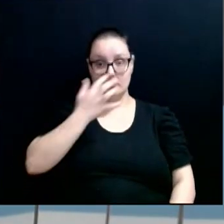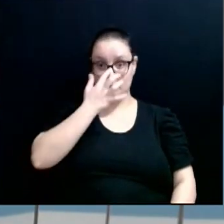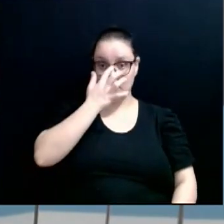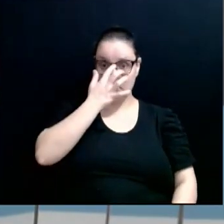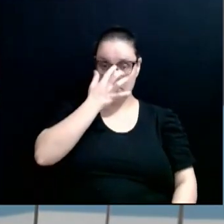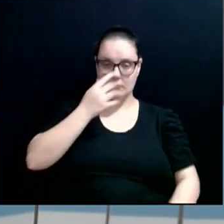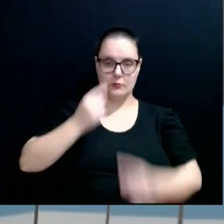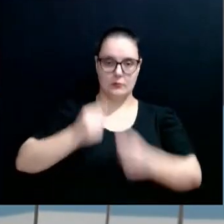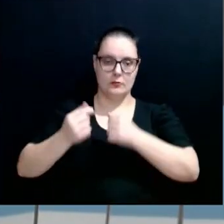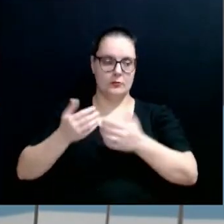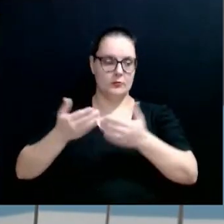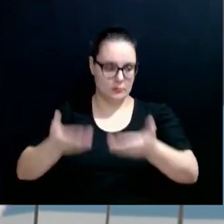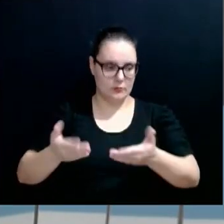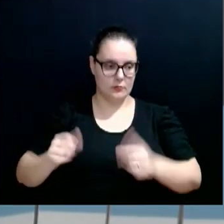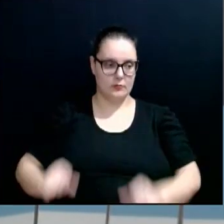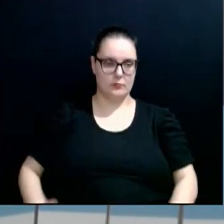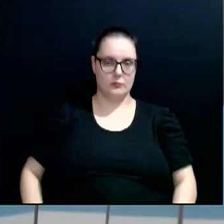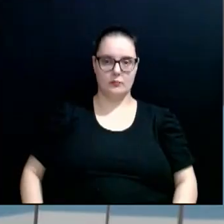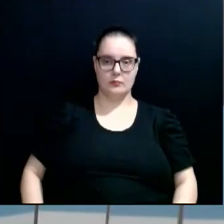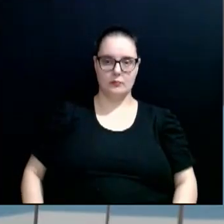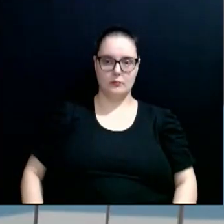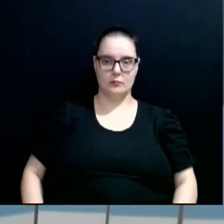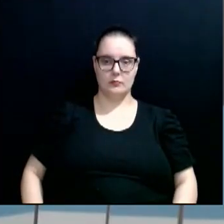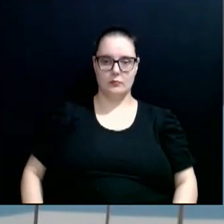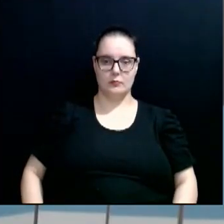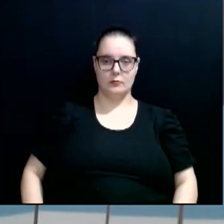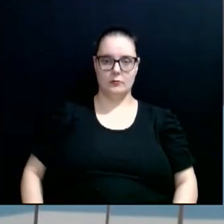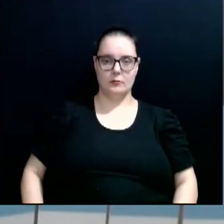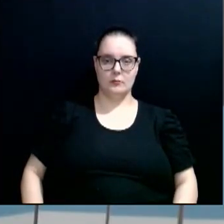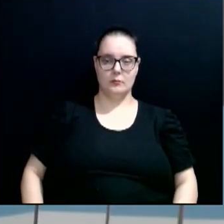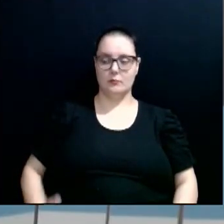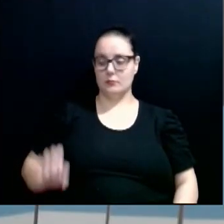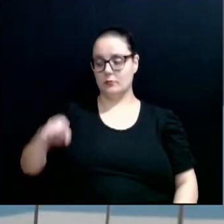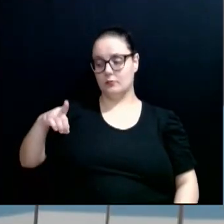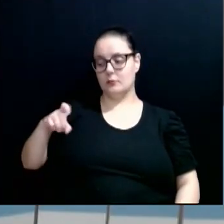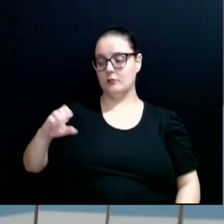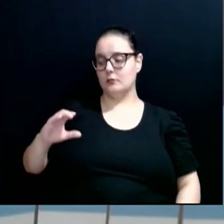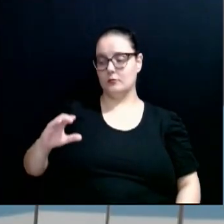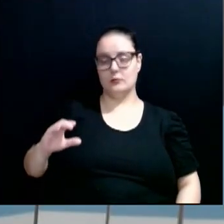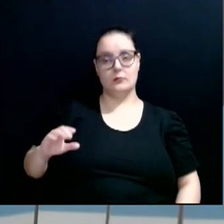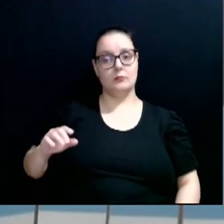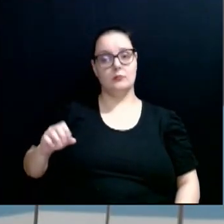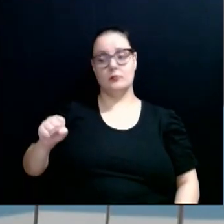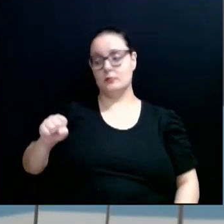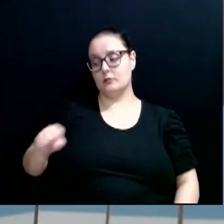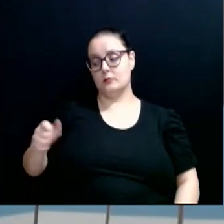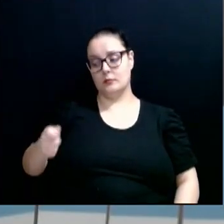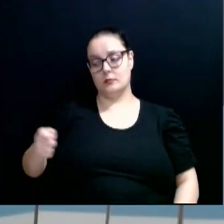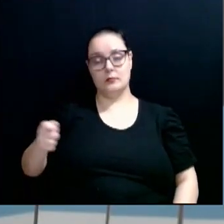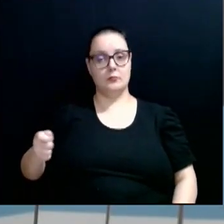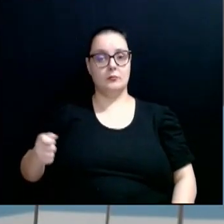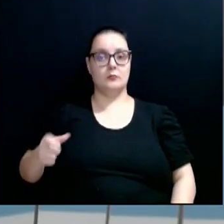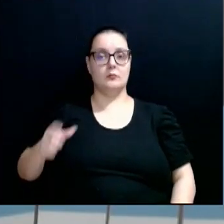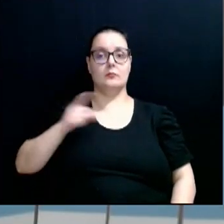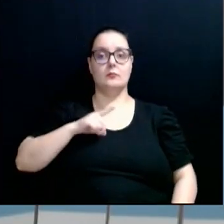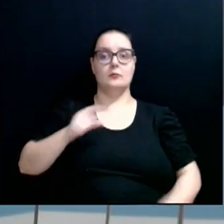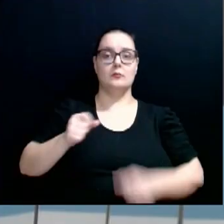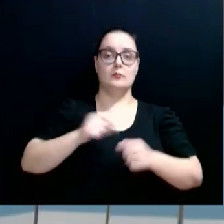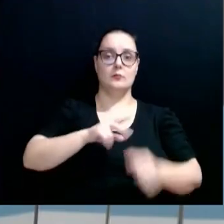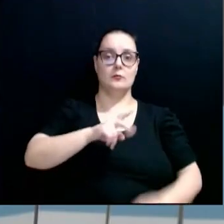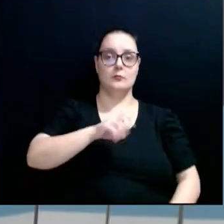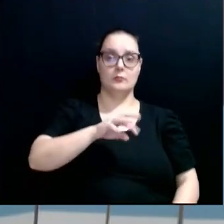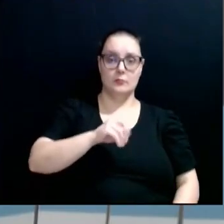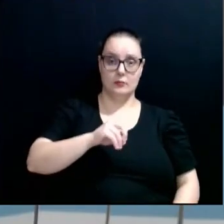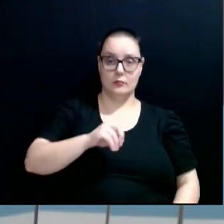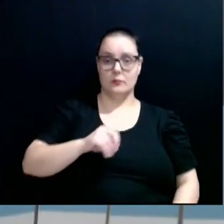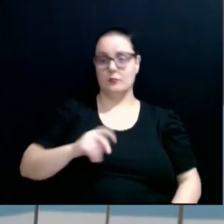ali dentro da empresa da SPE e a INDEC é sócia. Ela tem poder de veto, ela tem como olhar a